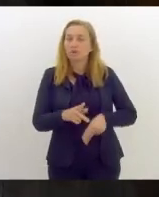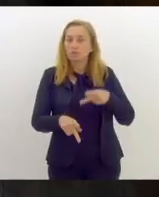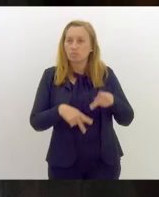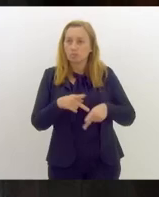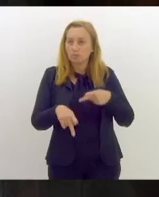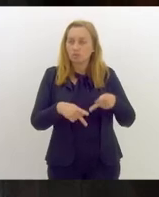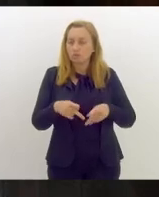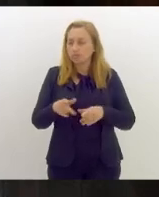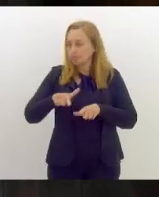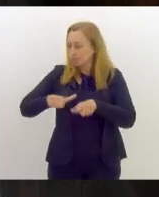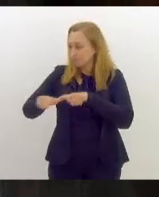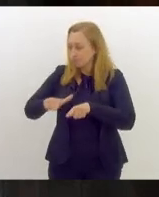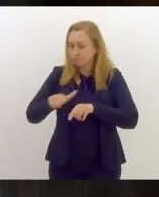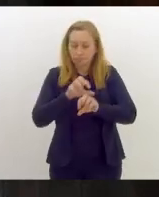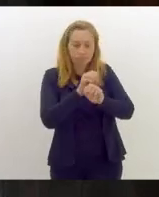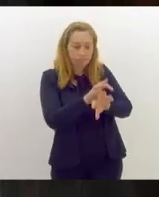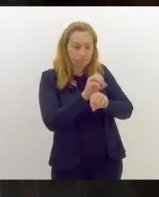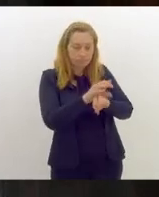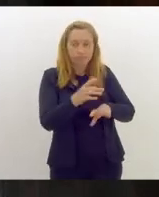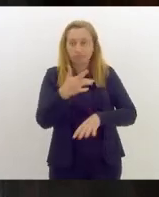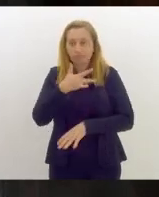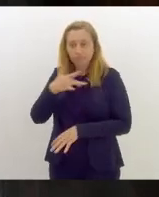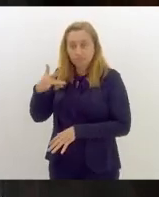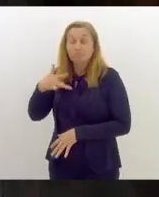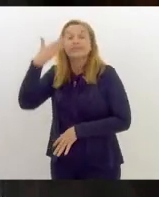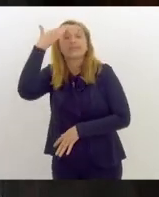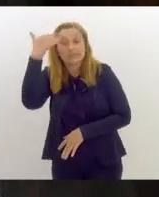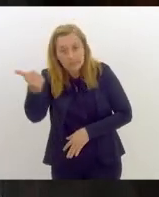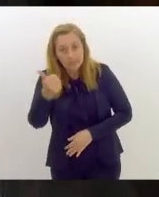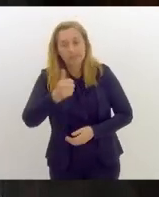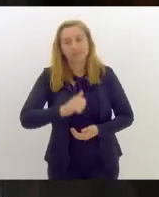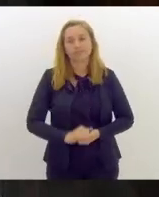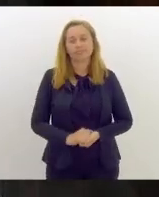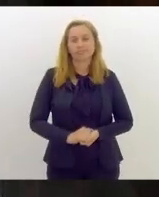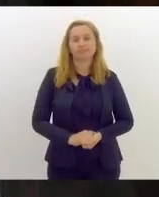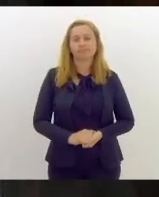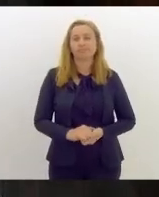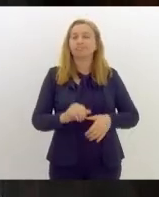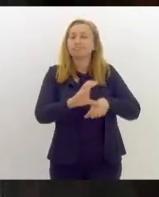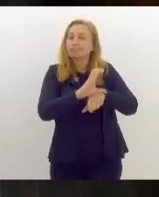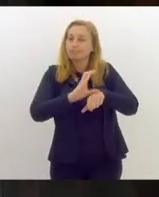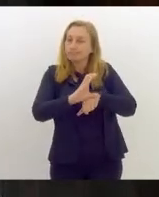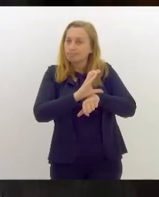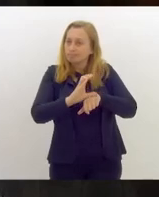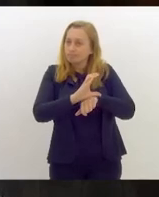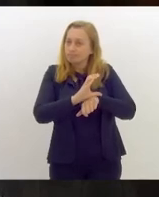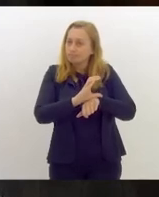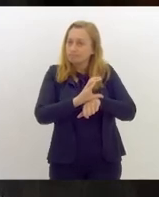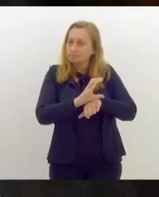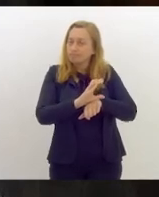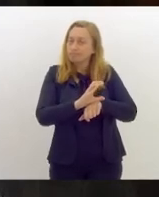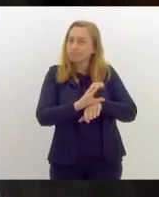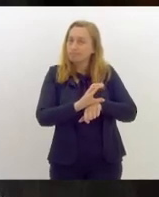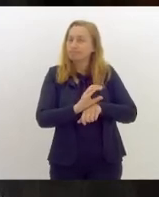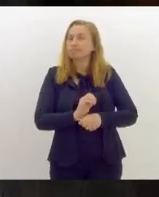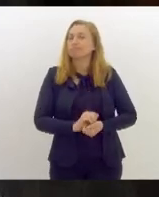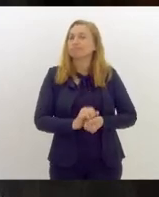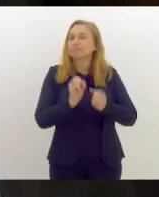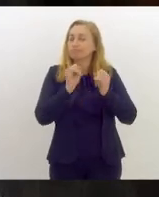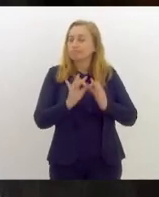com educação como que trabalha para a saúde sabe que a constituição determina que